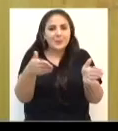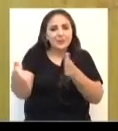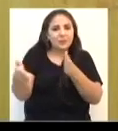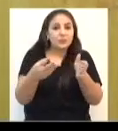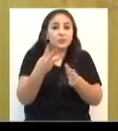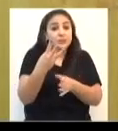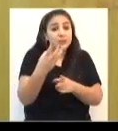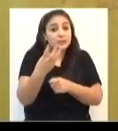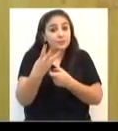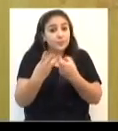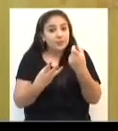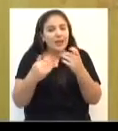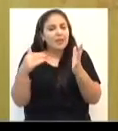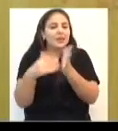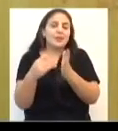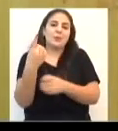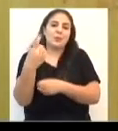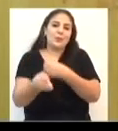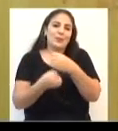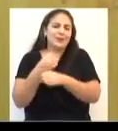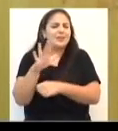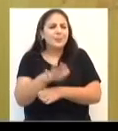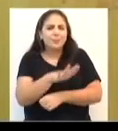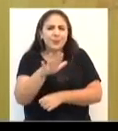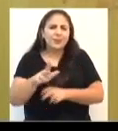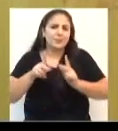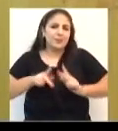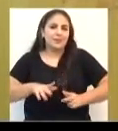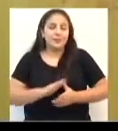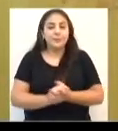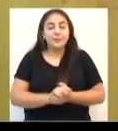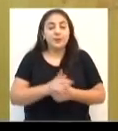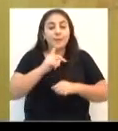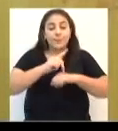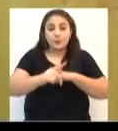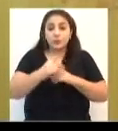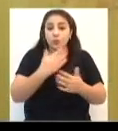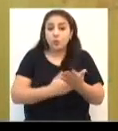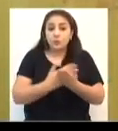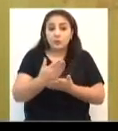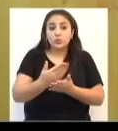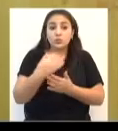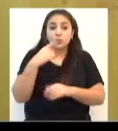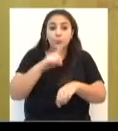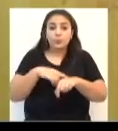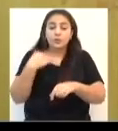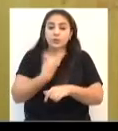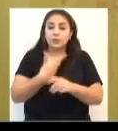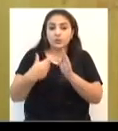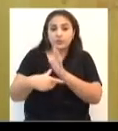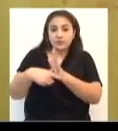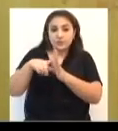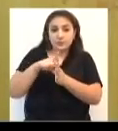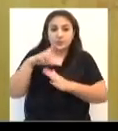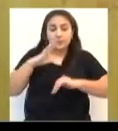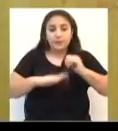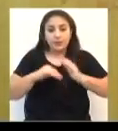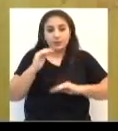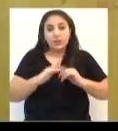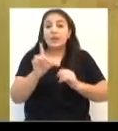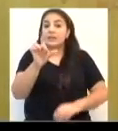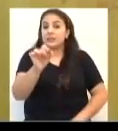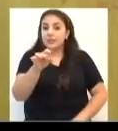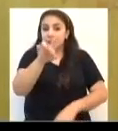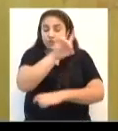cada organismo, né? O fato é que Passo Fundo já começa a contar esse tempo e quando nós antecipamos, né, a gente na prática antecipou em 10 dias,